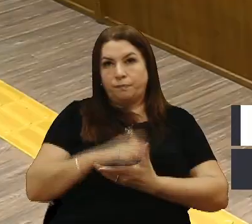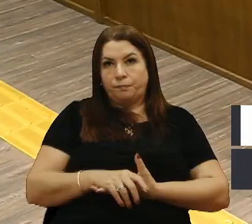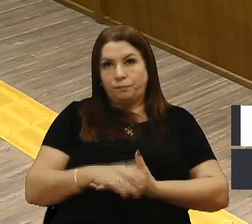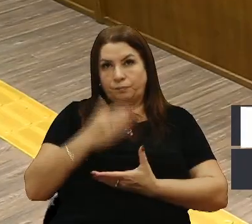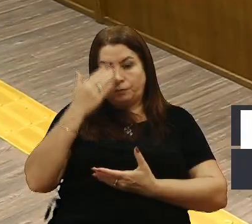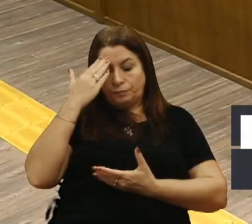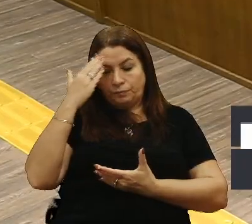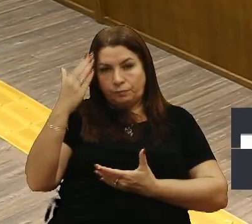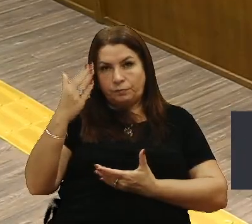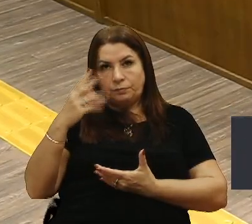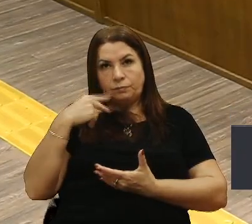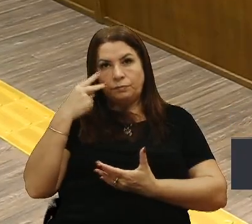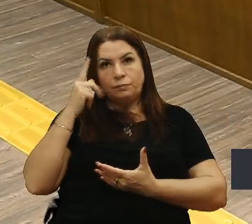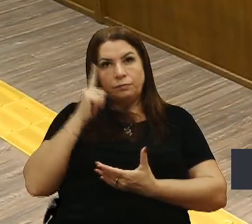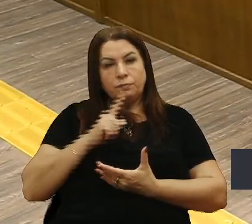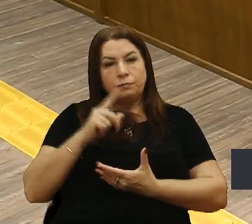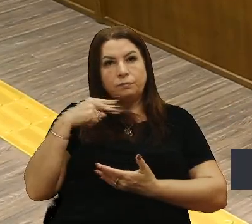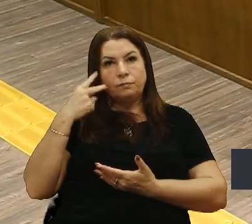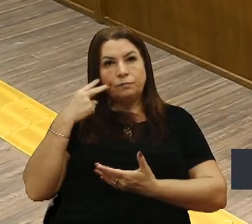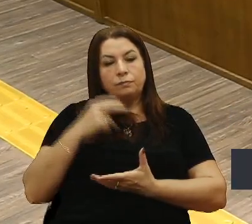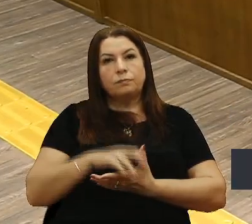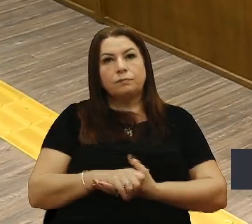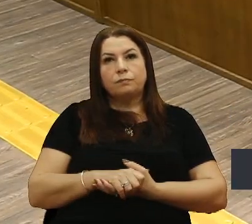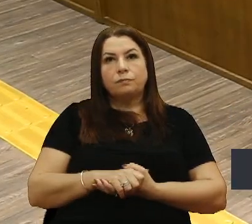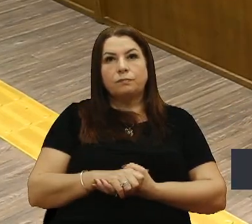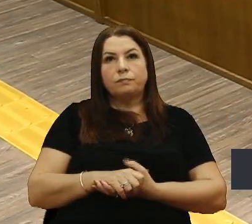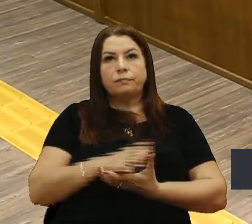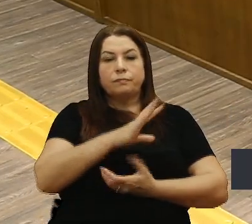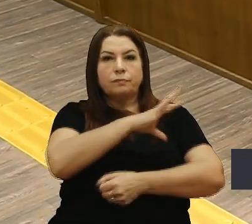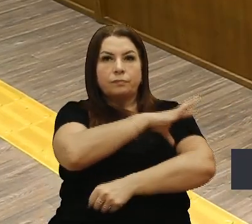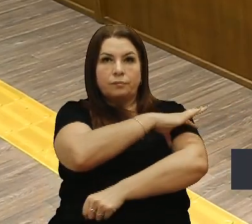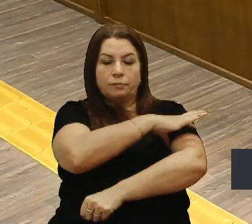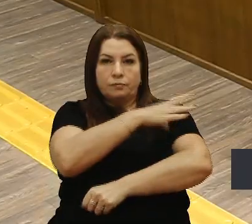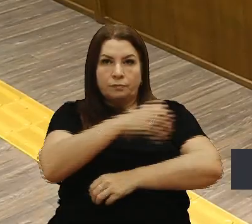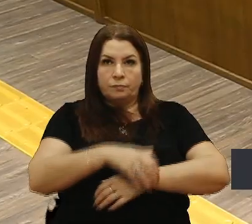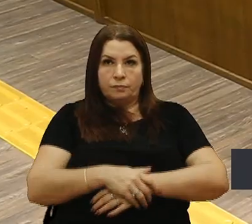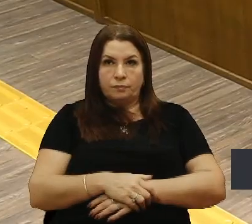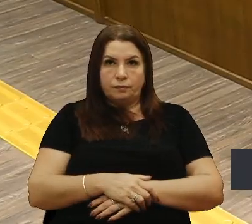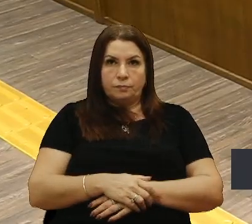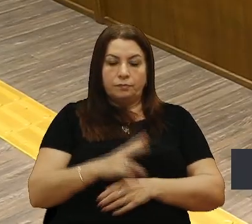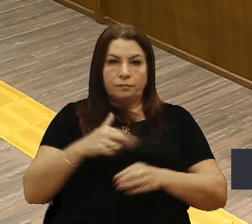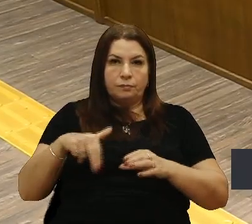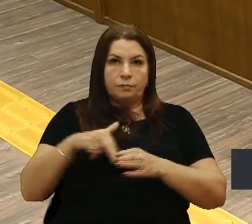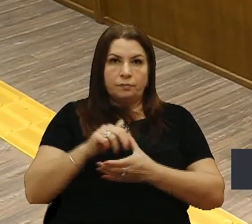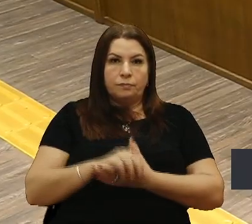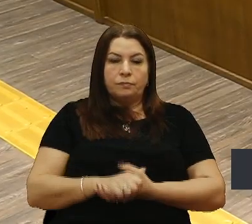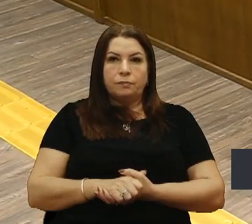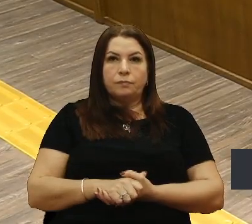Obrigado, vereador Lucas. Próximo vereador inscrito, capitão Ramon, da tribuna.